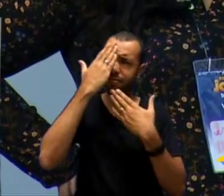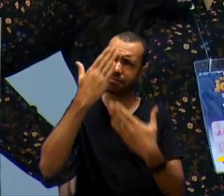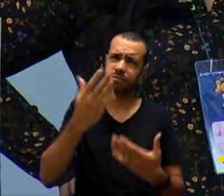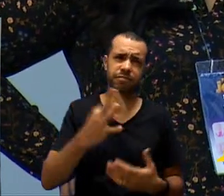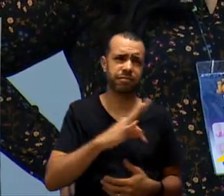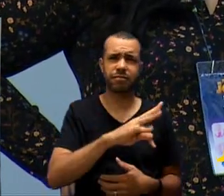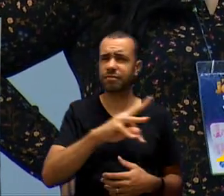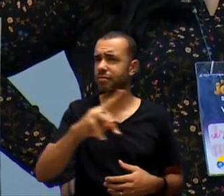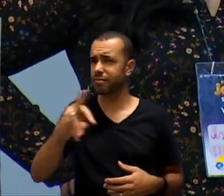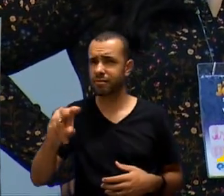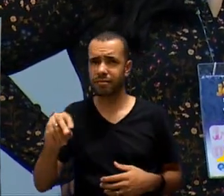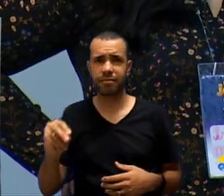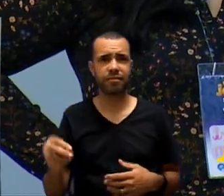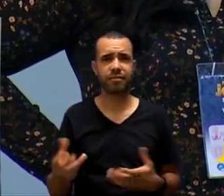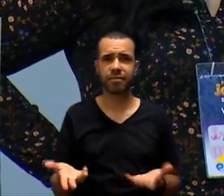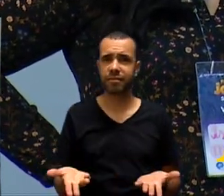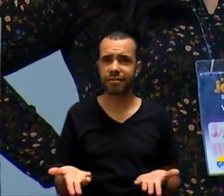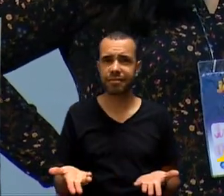todos vocês.